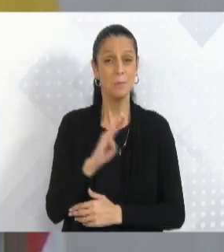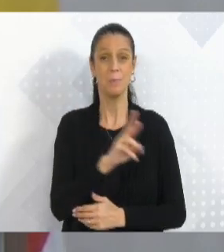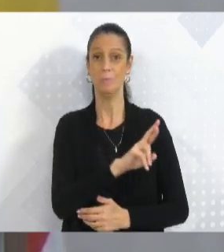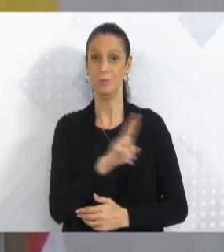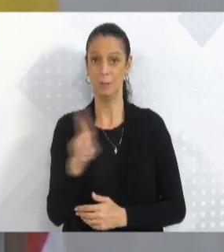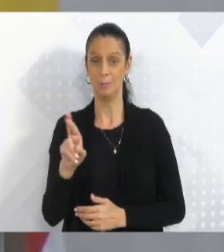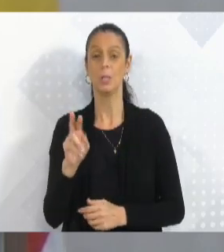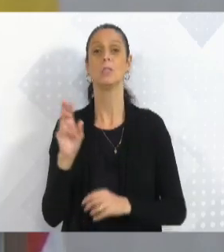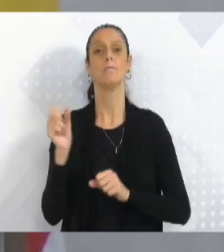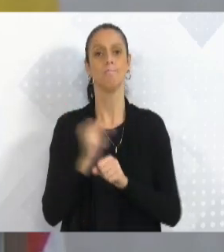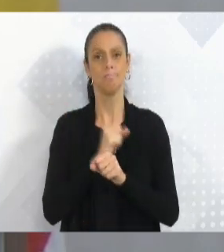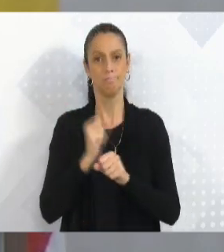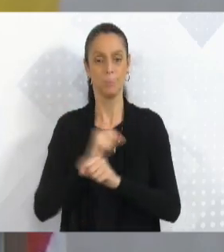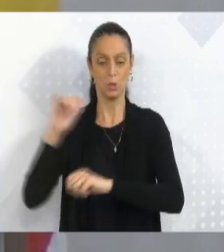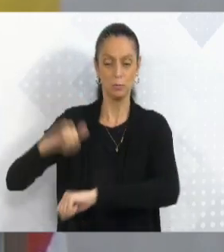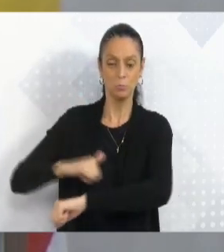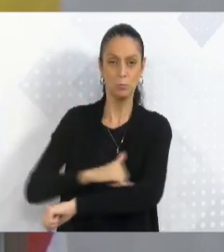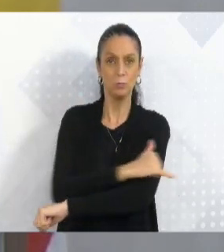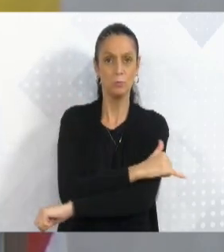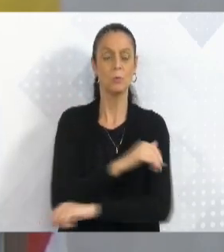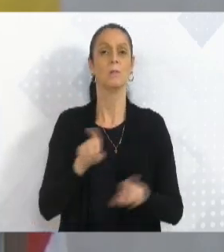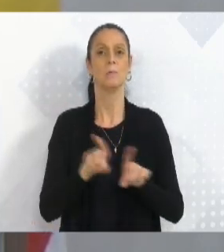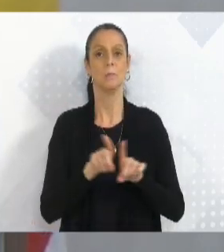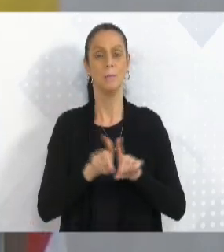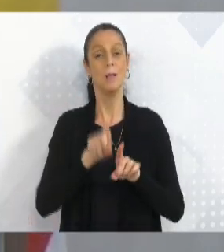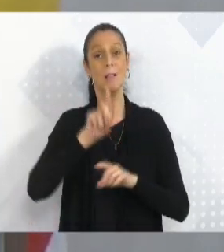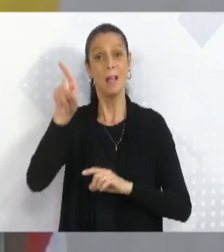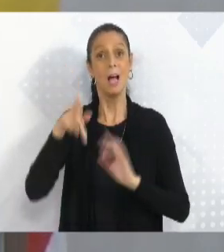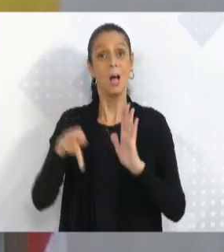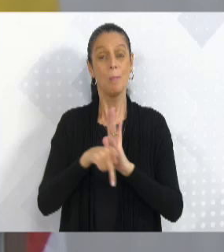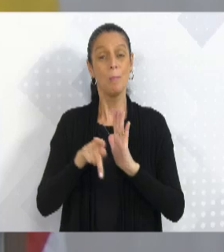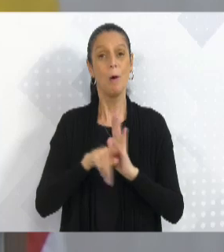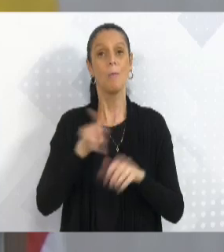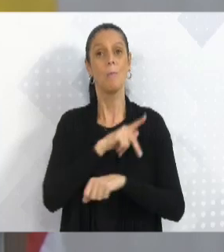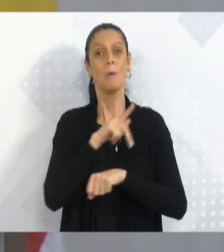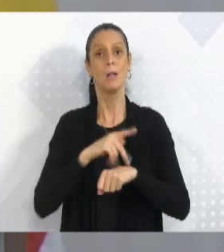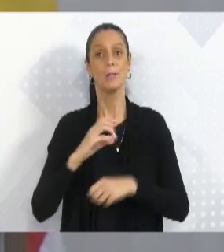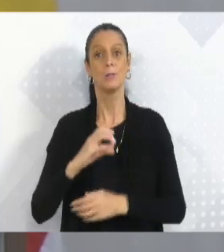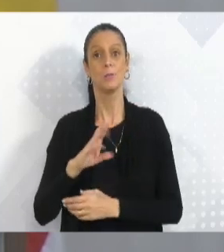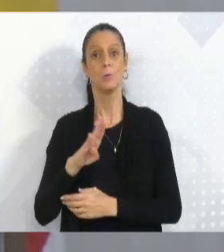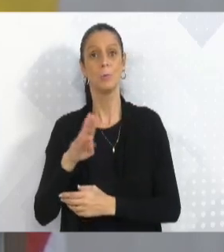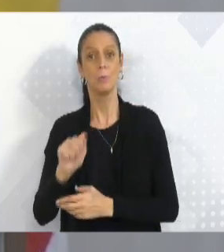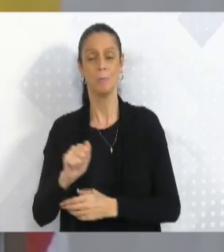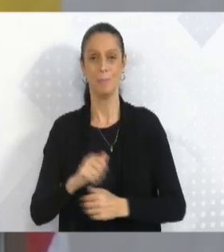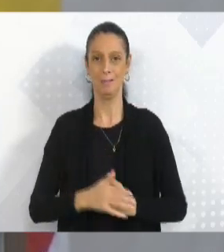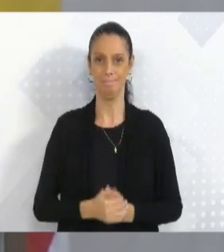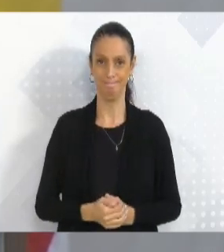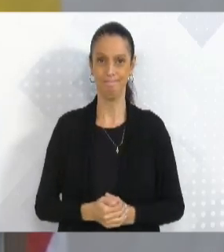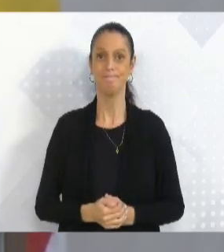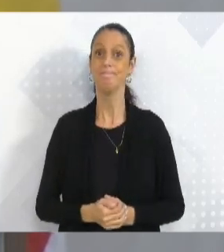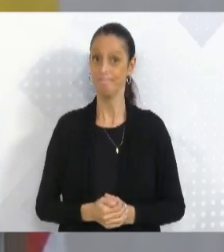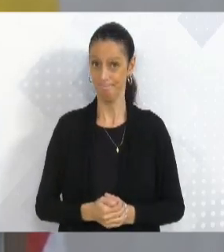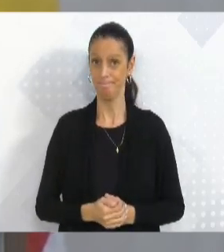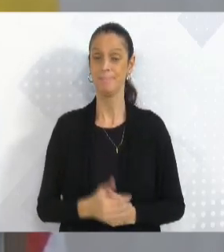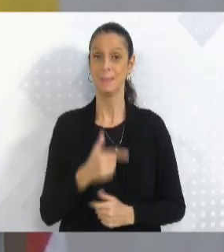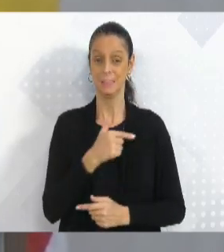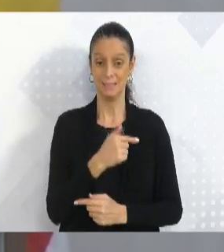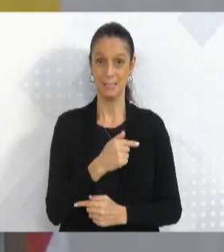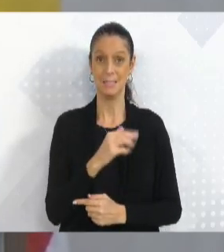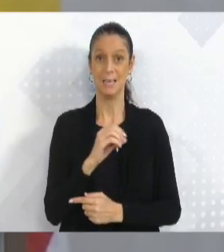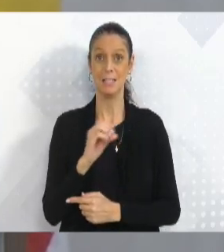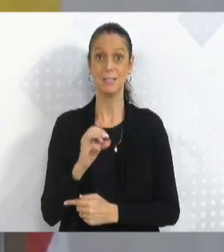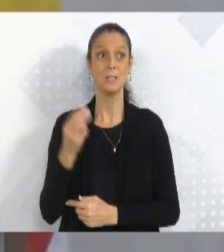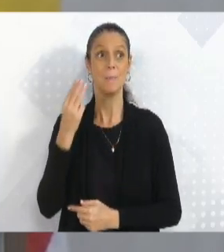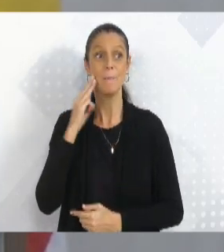o porto lá se eu não me engano o porto Marcial de Cuba Mariel Porto Marial de Cuba 700